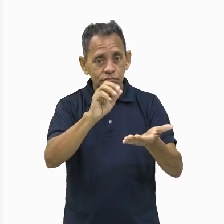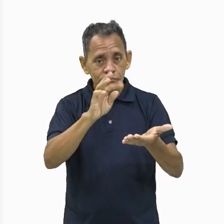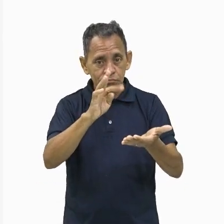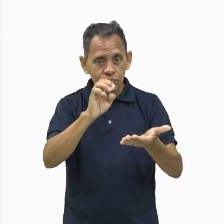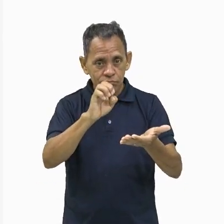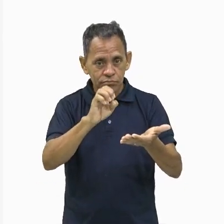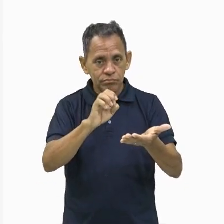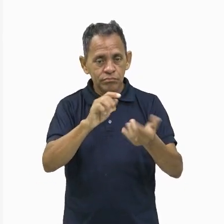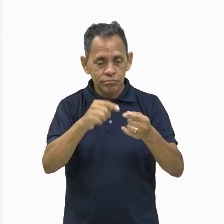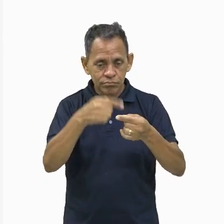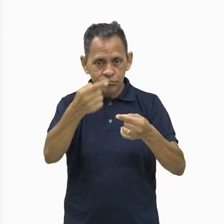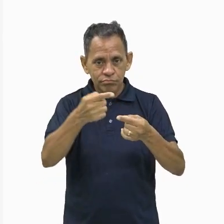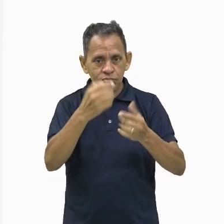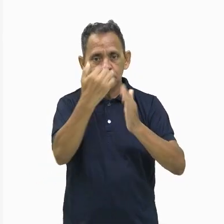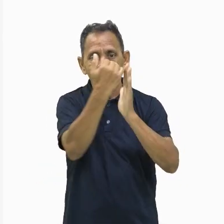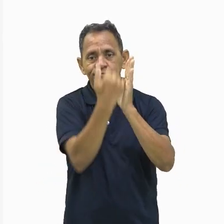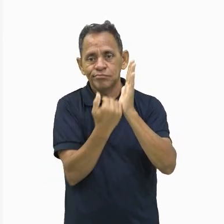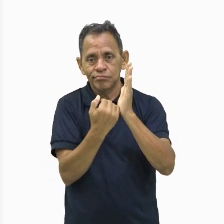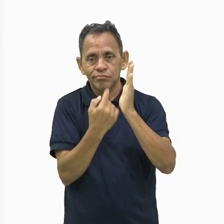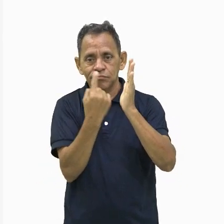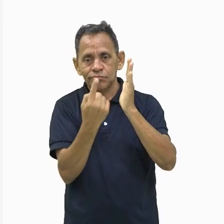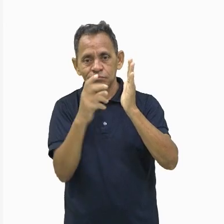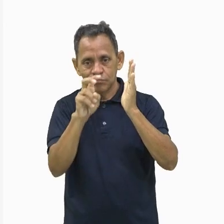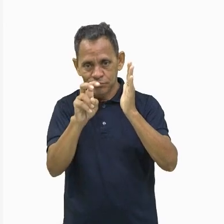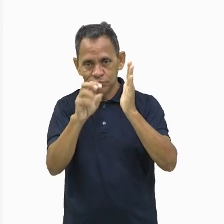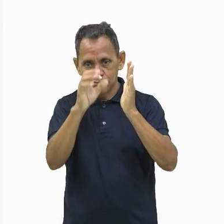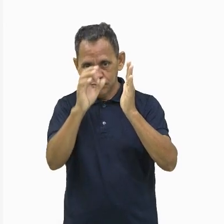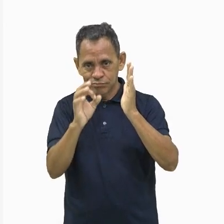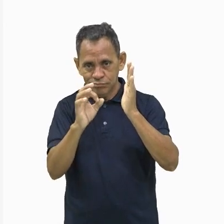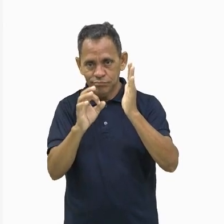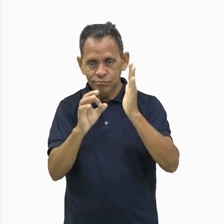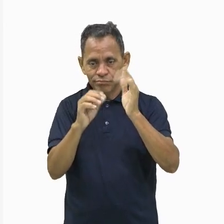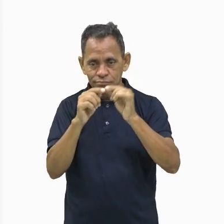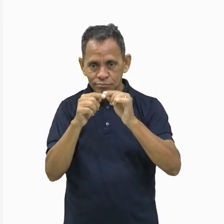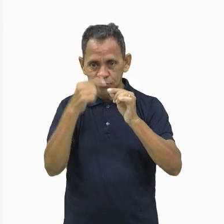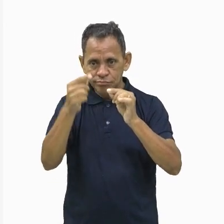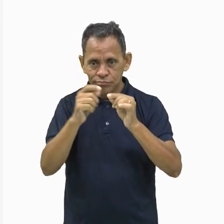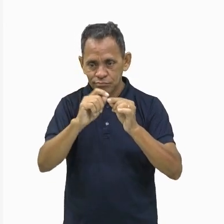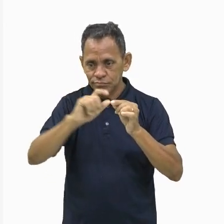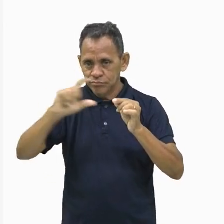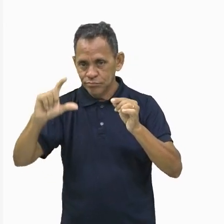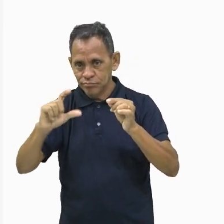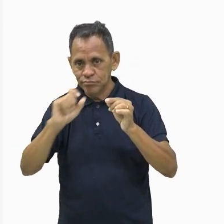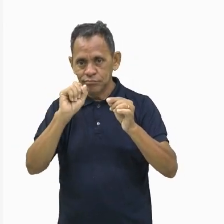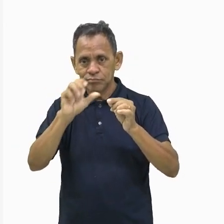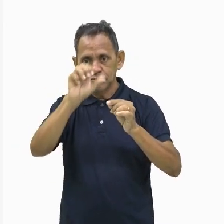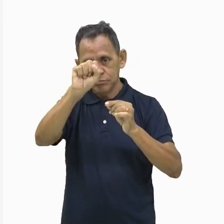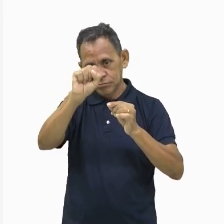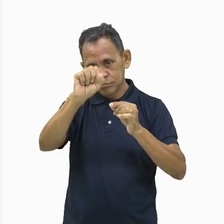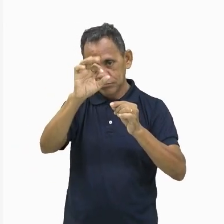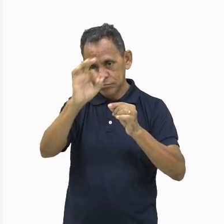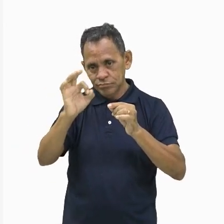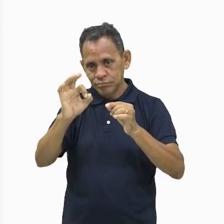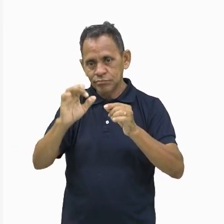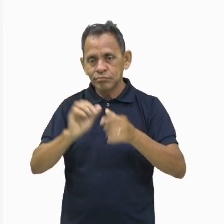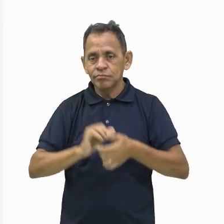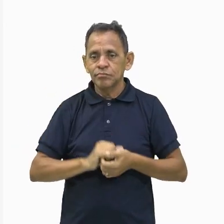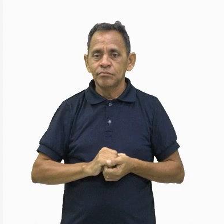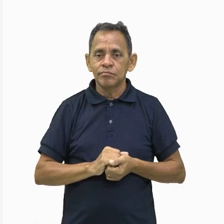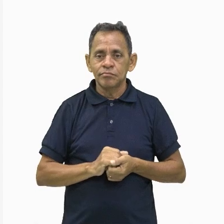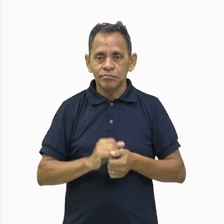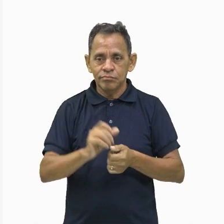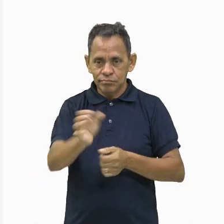de 15%, né, e depois um aumento de 8%.